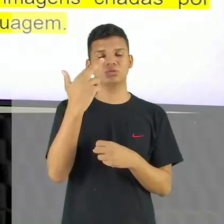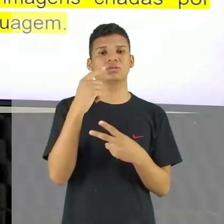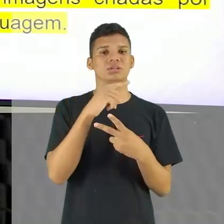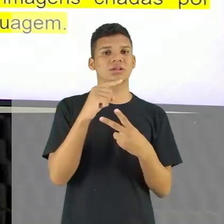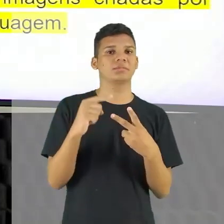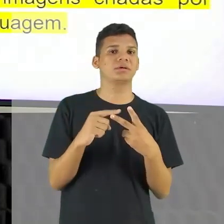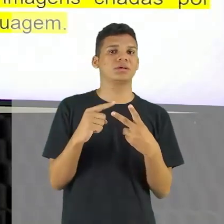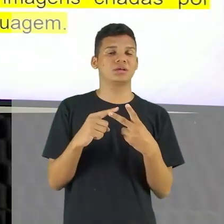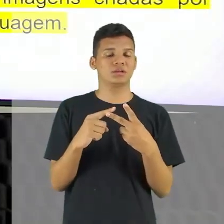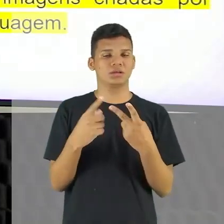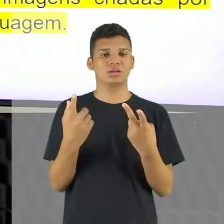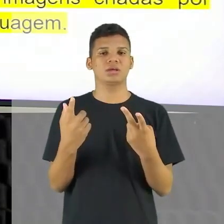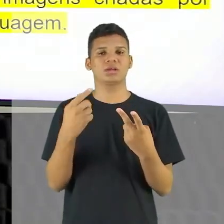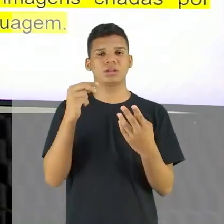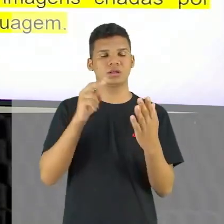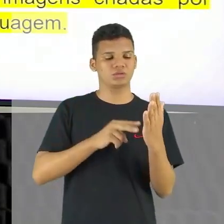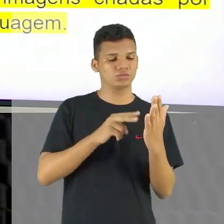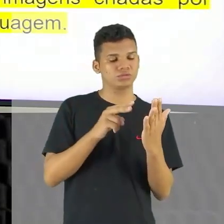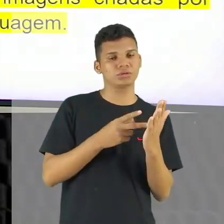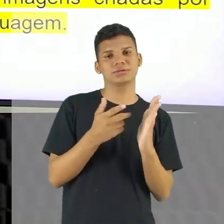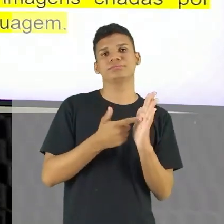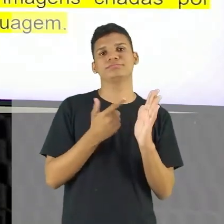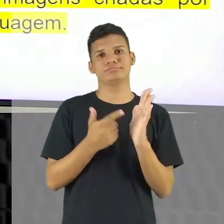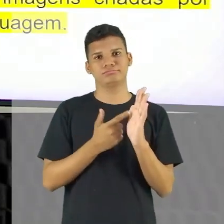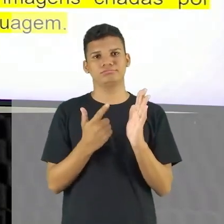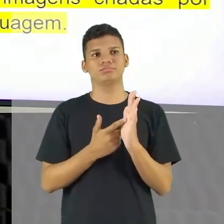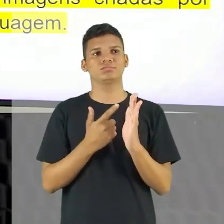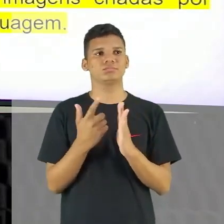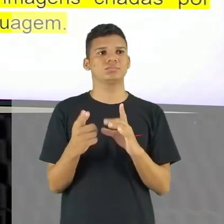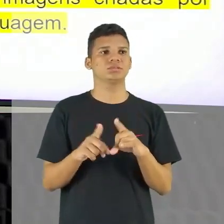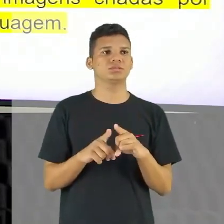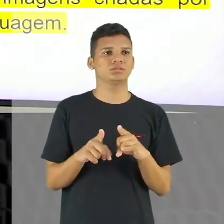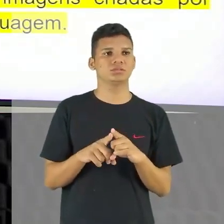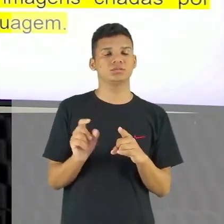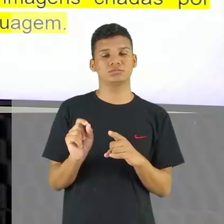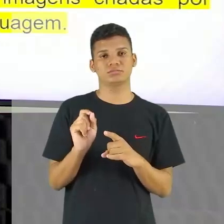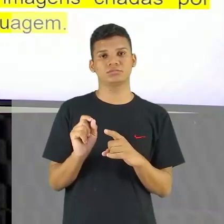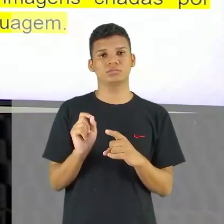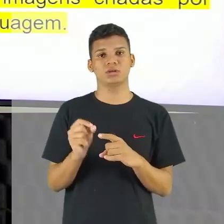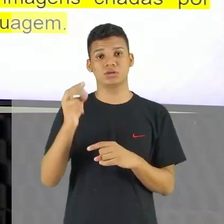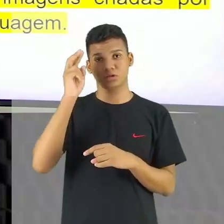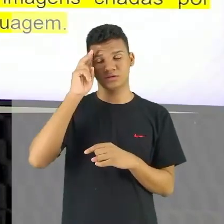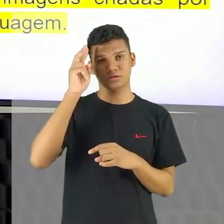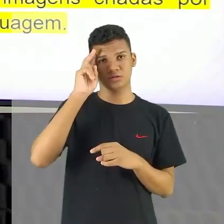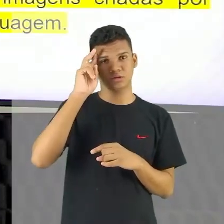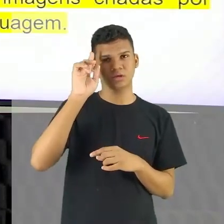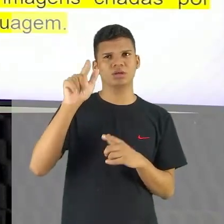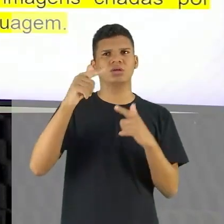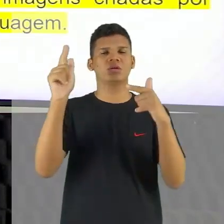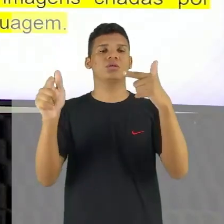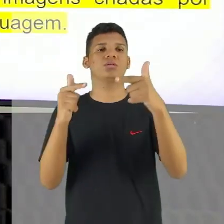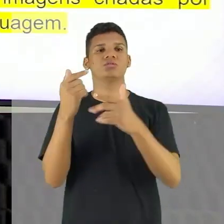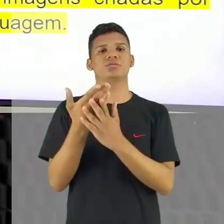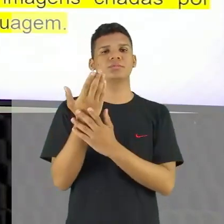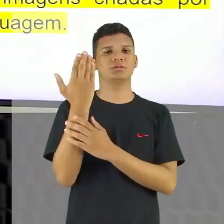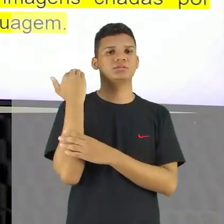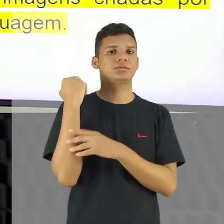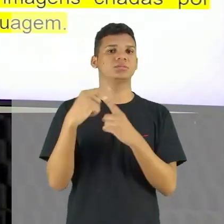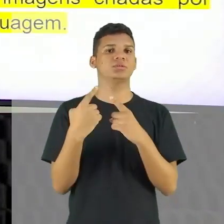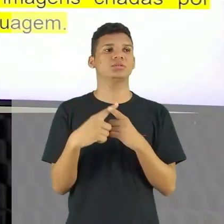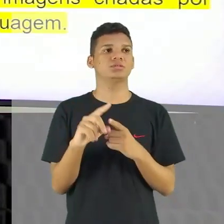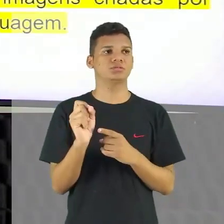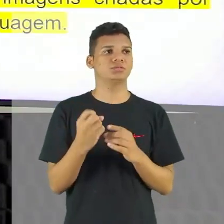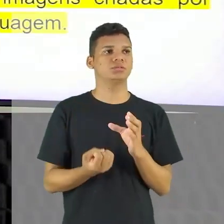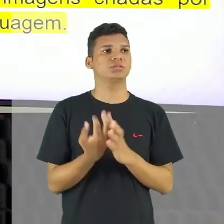da observação real, Confidência Mineira, por meio de lembranças de outras épocas, para construir